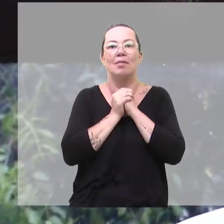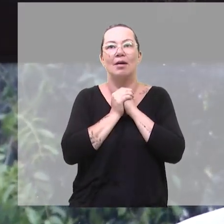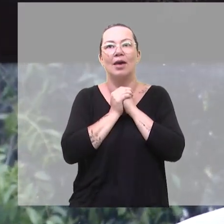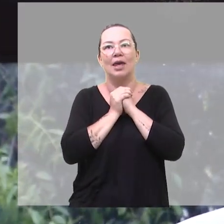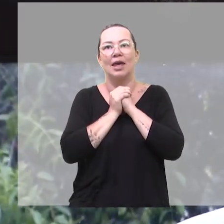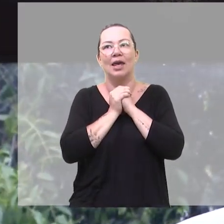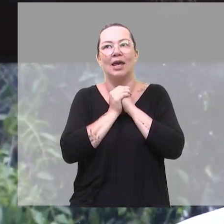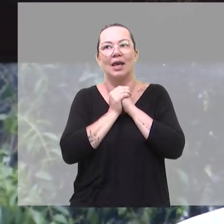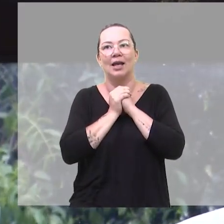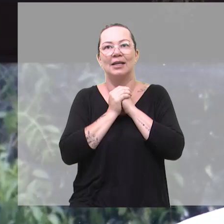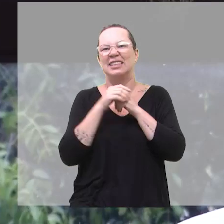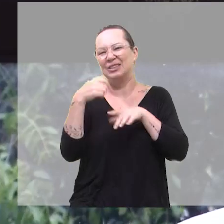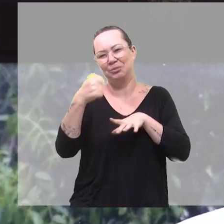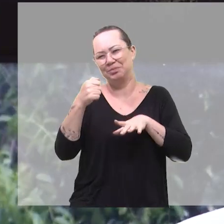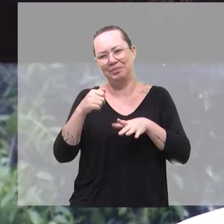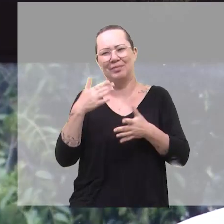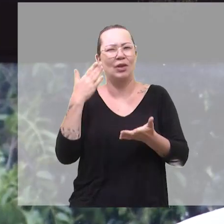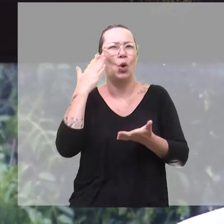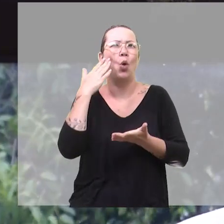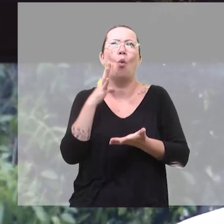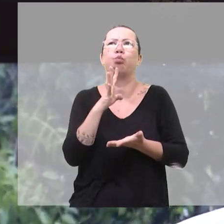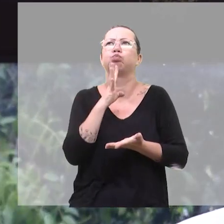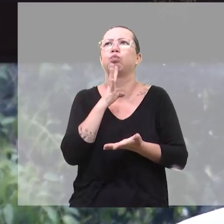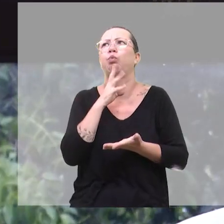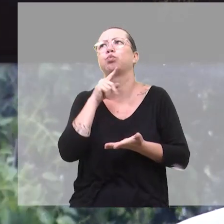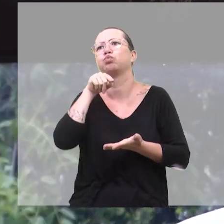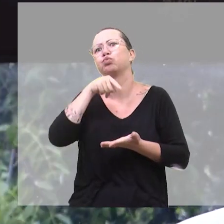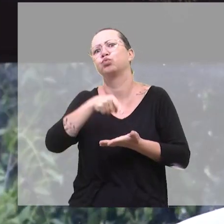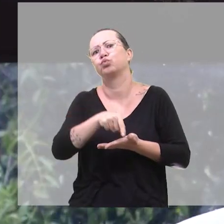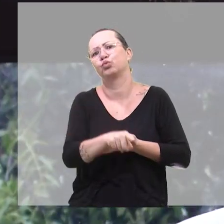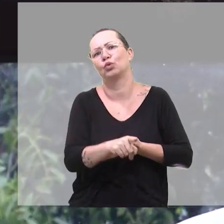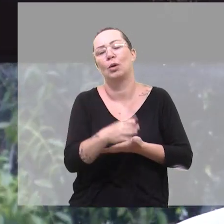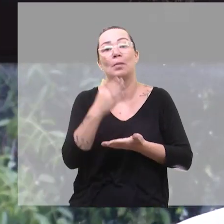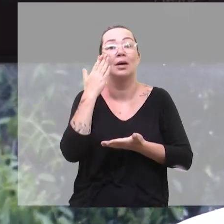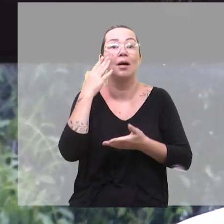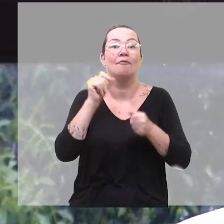tem a gente não precisa ser perito muito para fazer uma